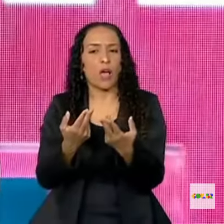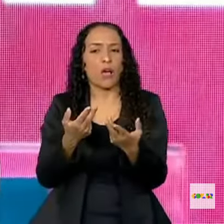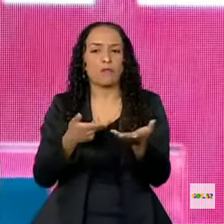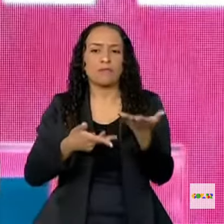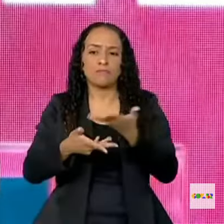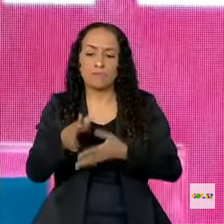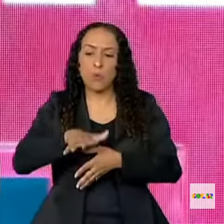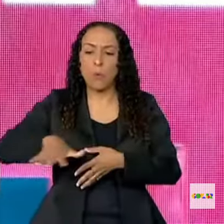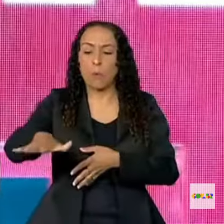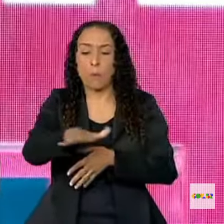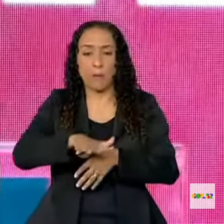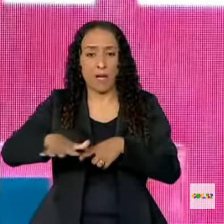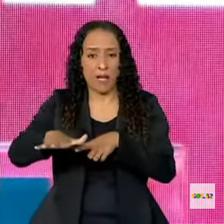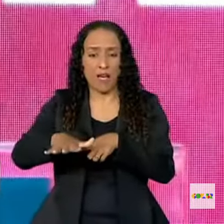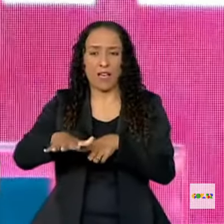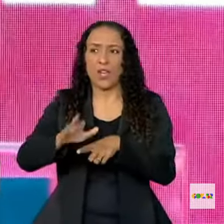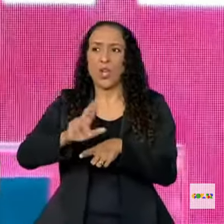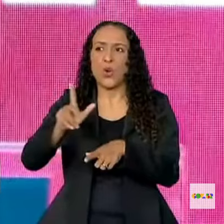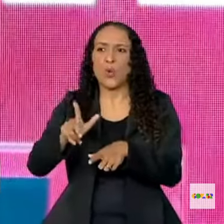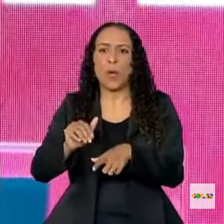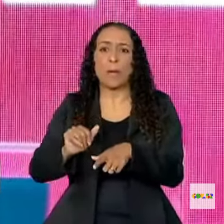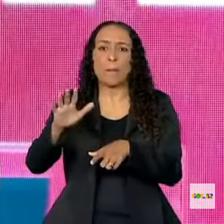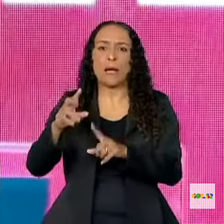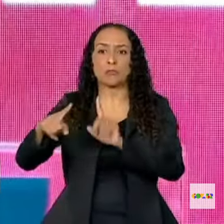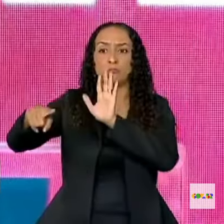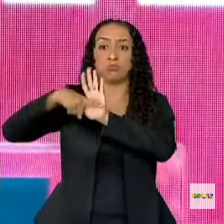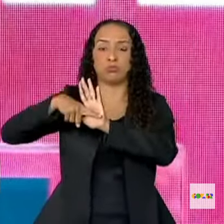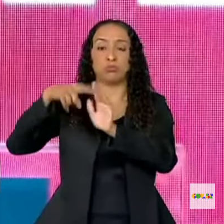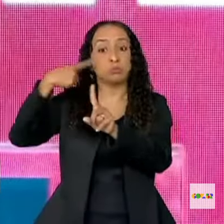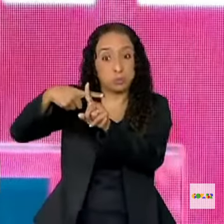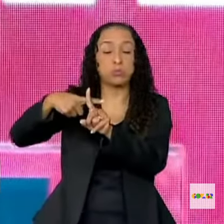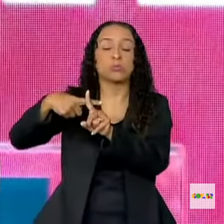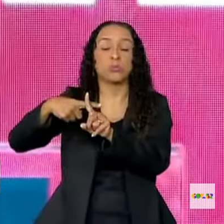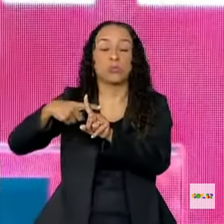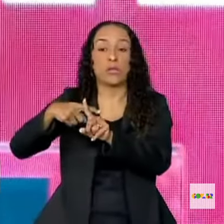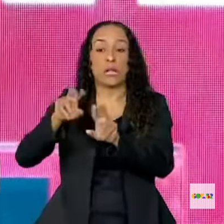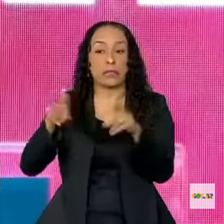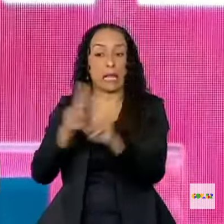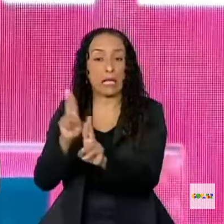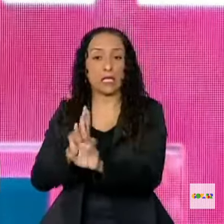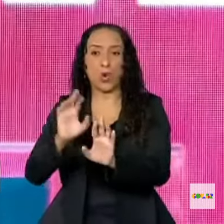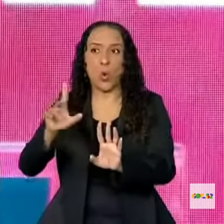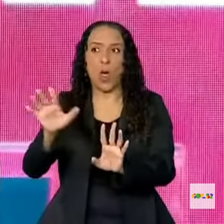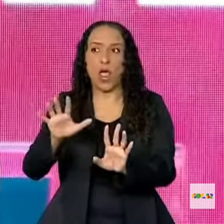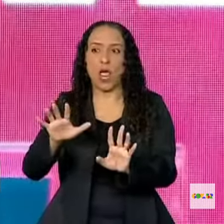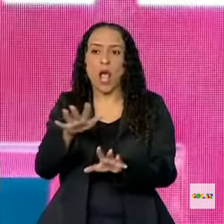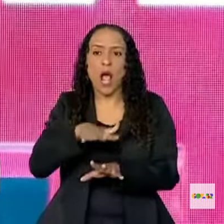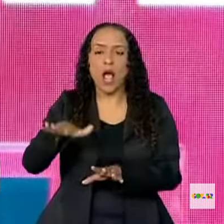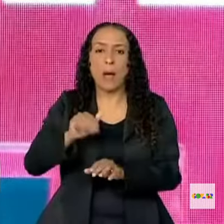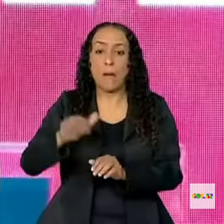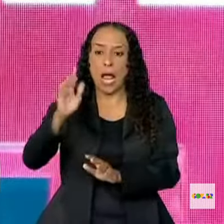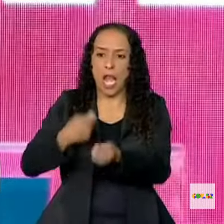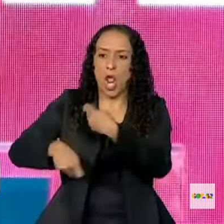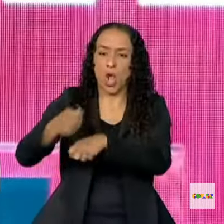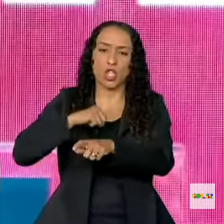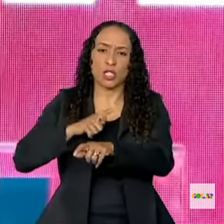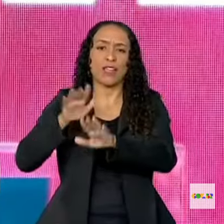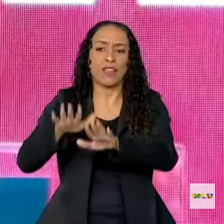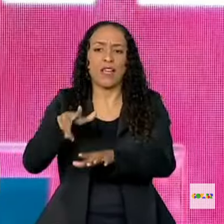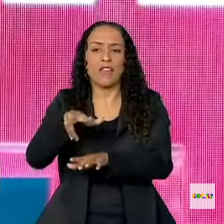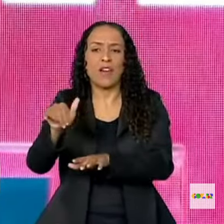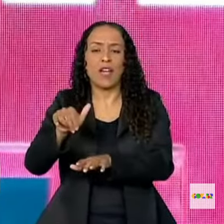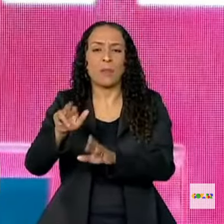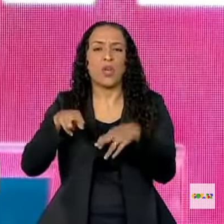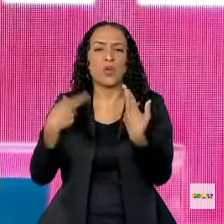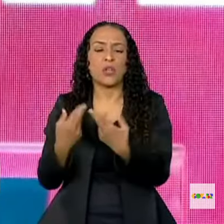um setor que não é o setor mais otimista naquela relação que não é o setor que tem mais negócio ele vai para